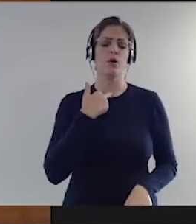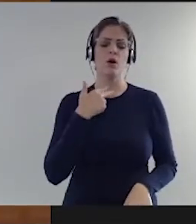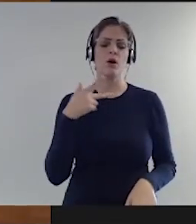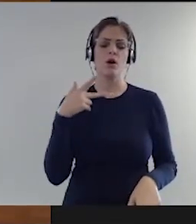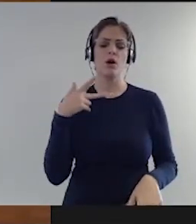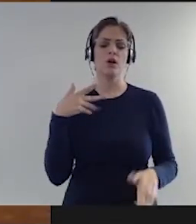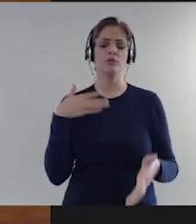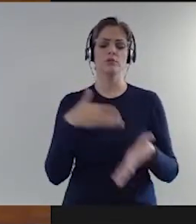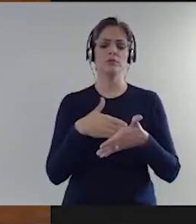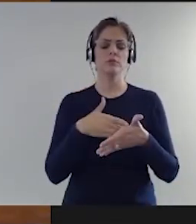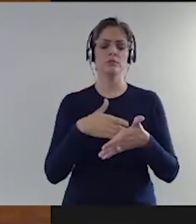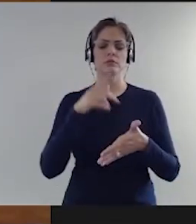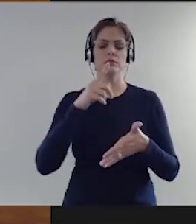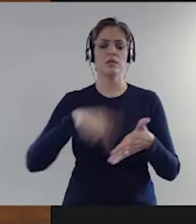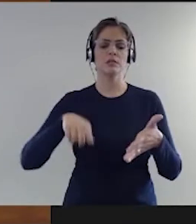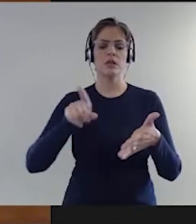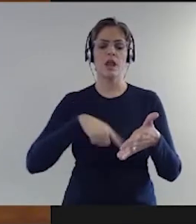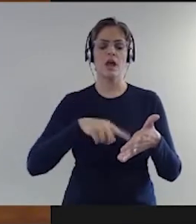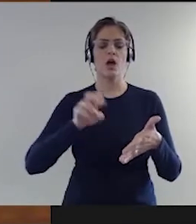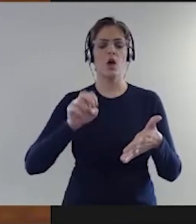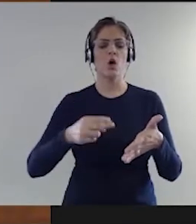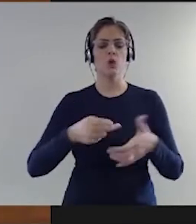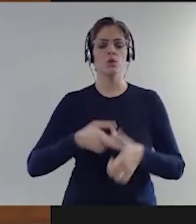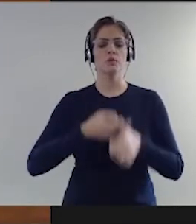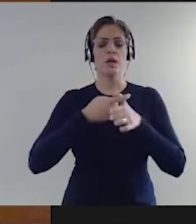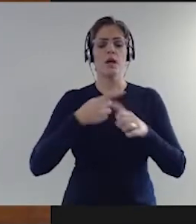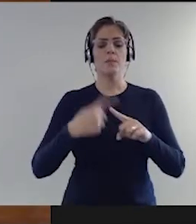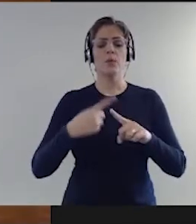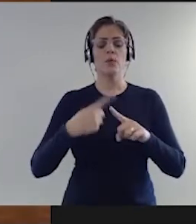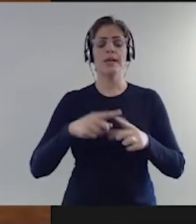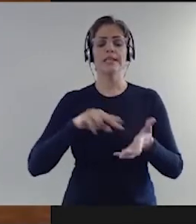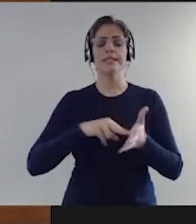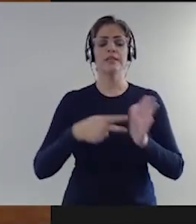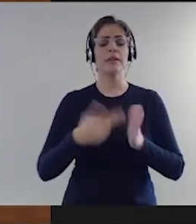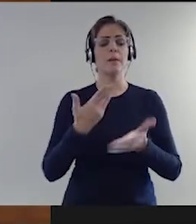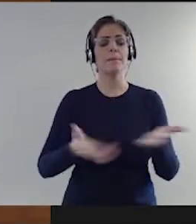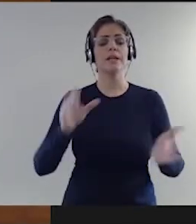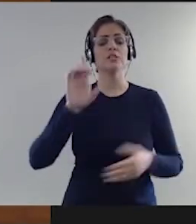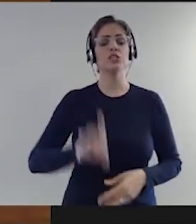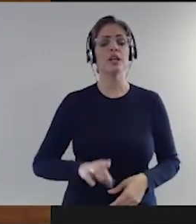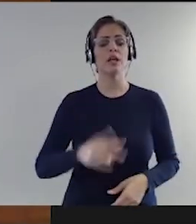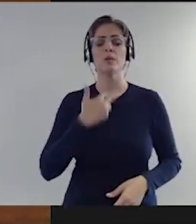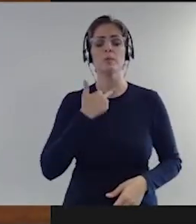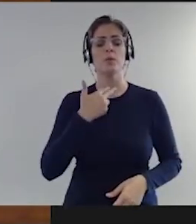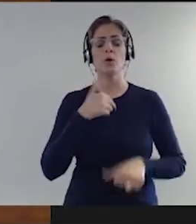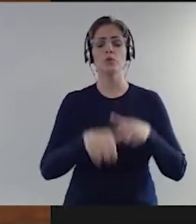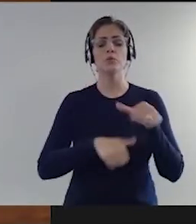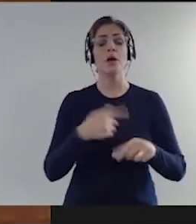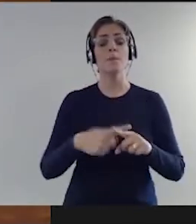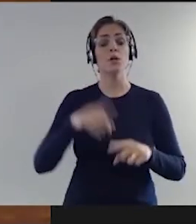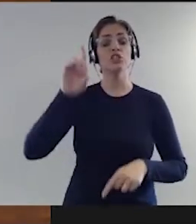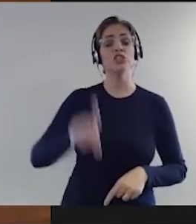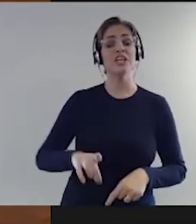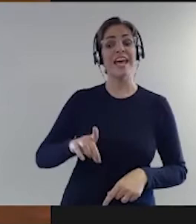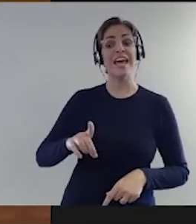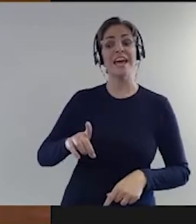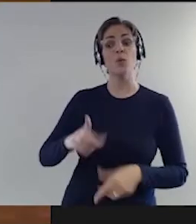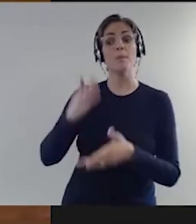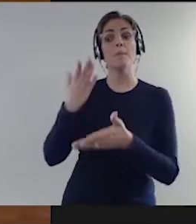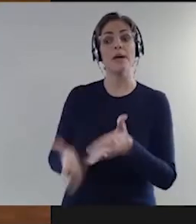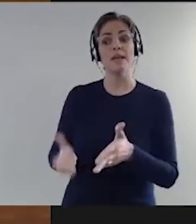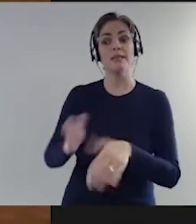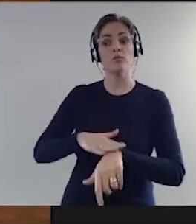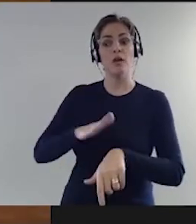ou à suspensão, porque ela diz respeito à perda de um direito, à caducidade de um direito que caduca. Mas no